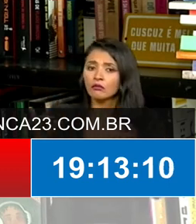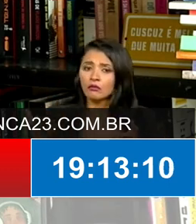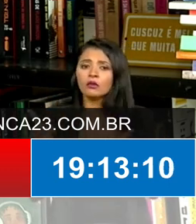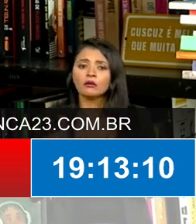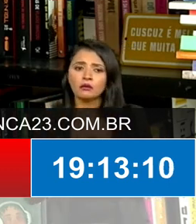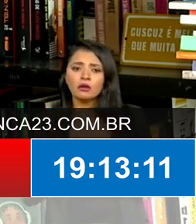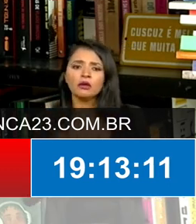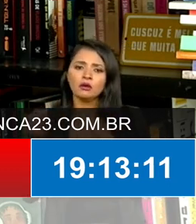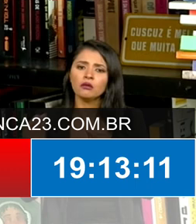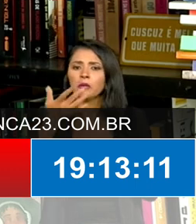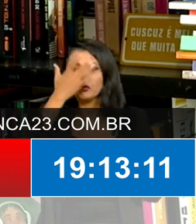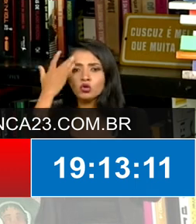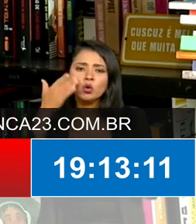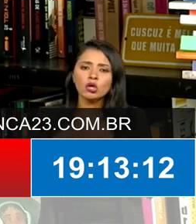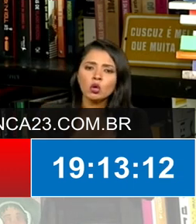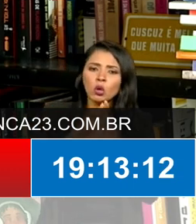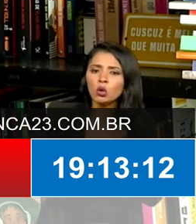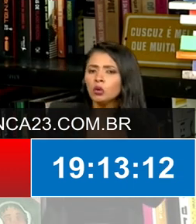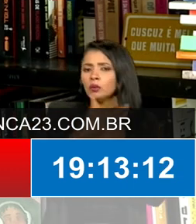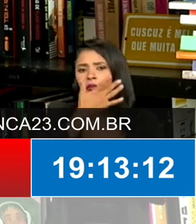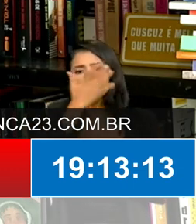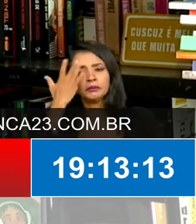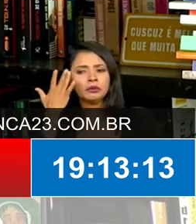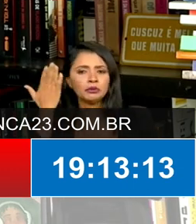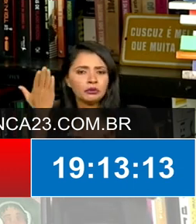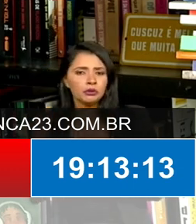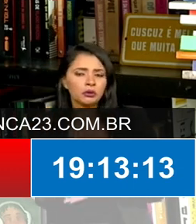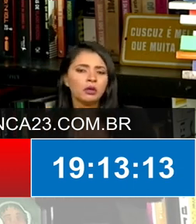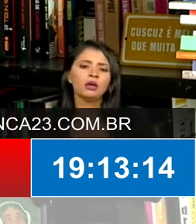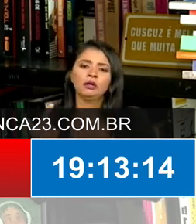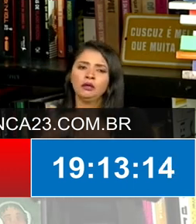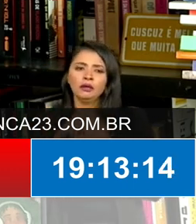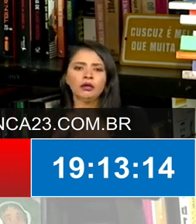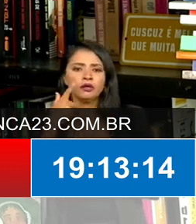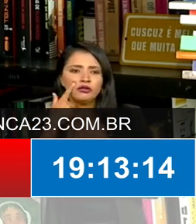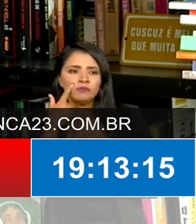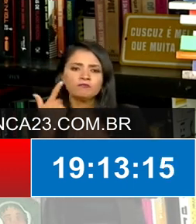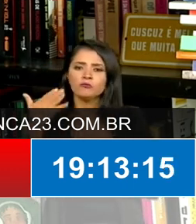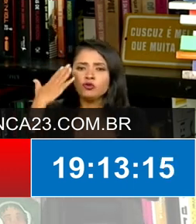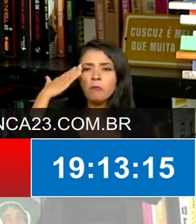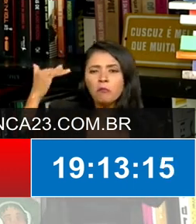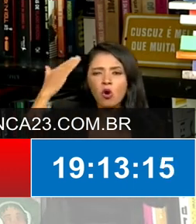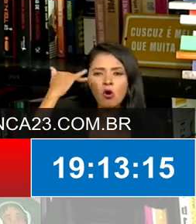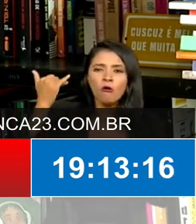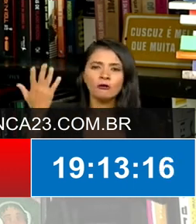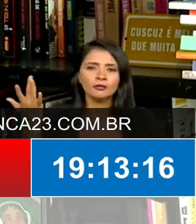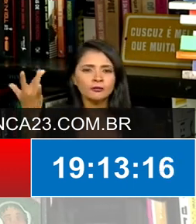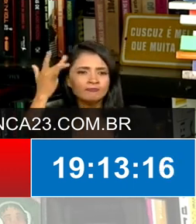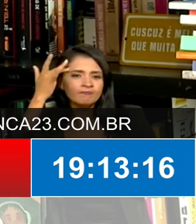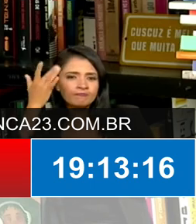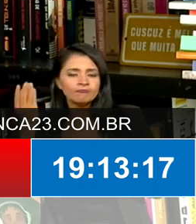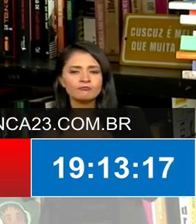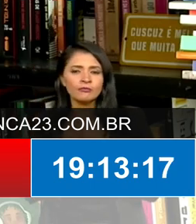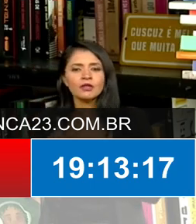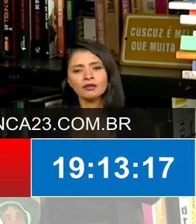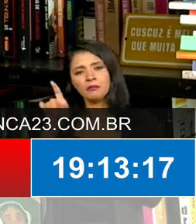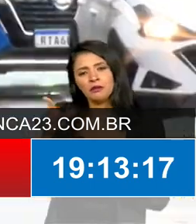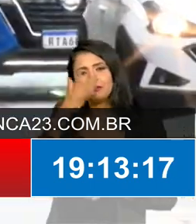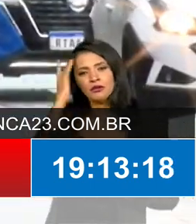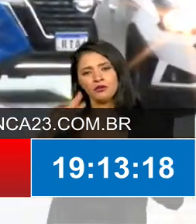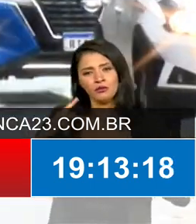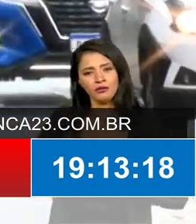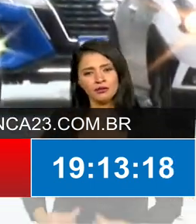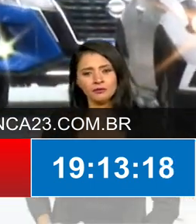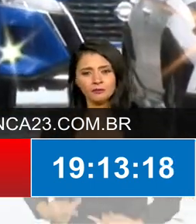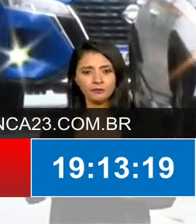como consumidores, como lançadores de tendência e, acima de tudo, como seres humanos, né?